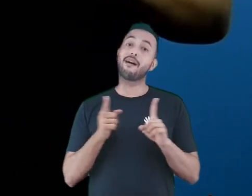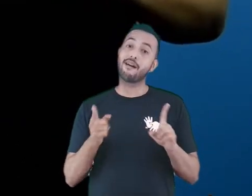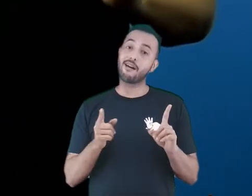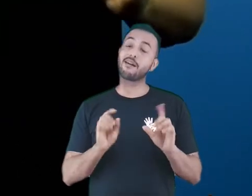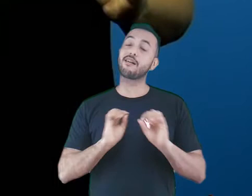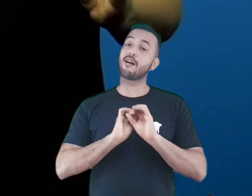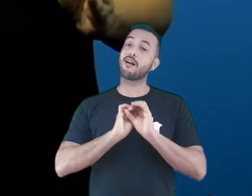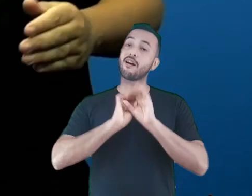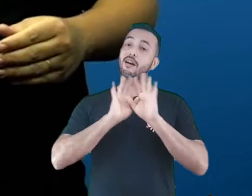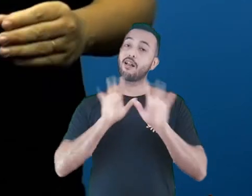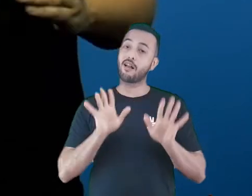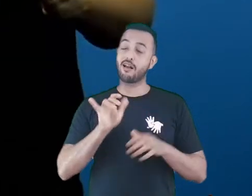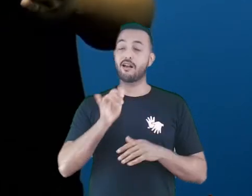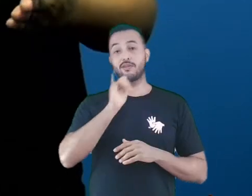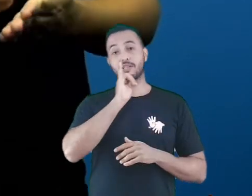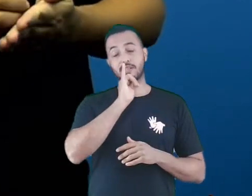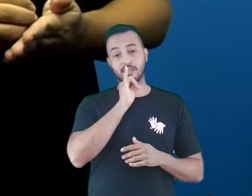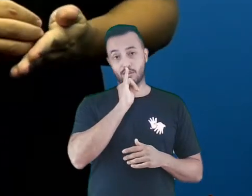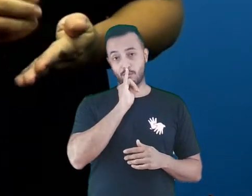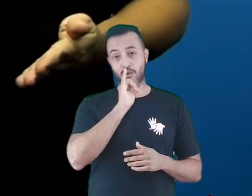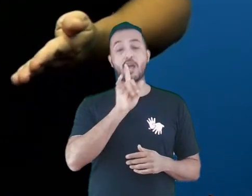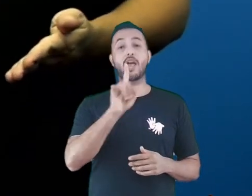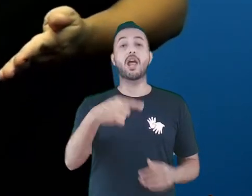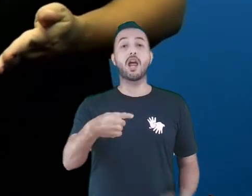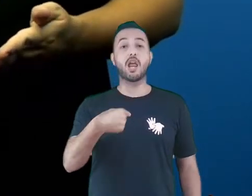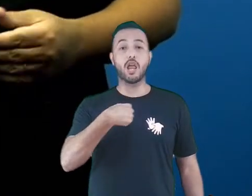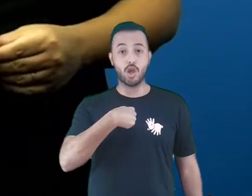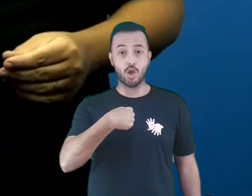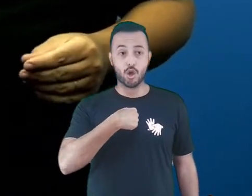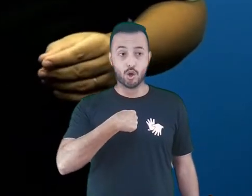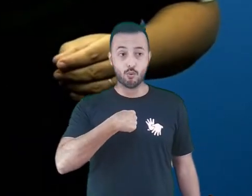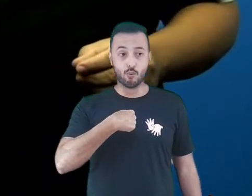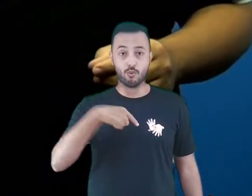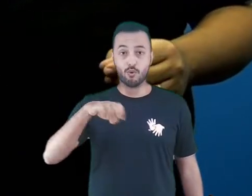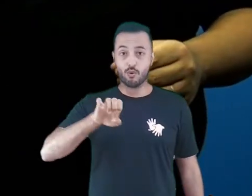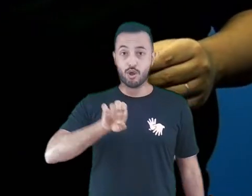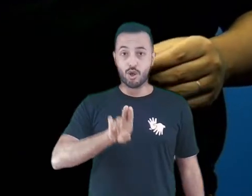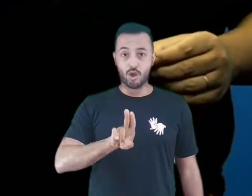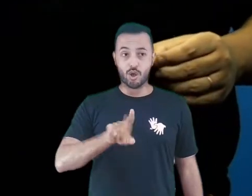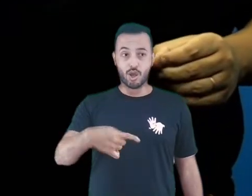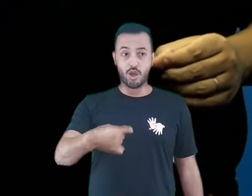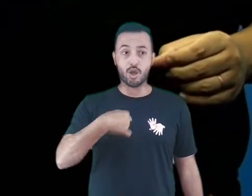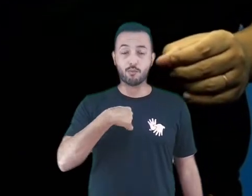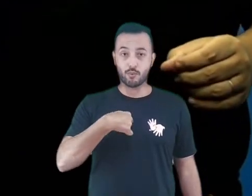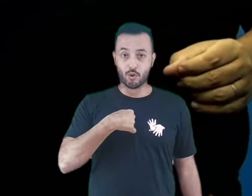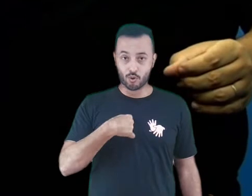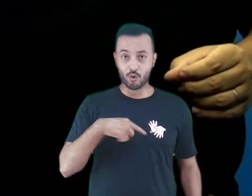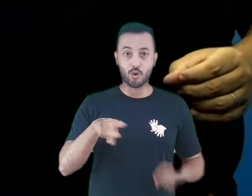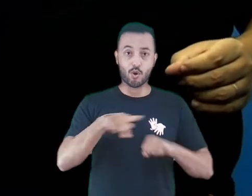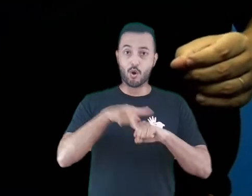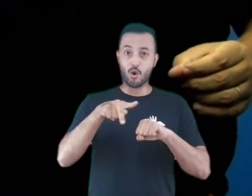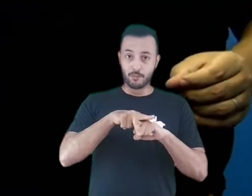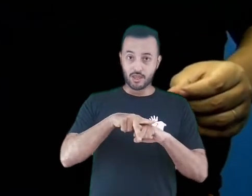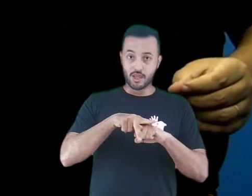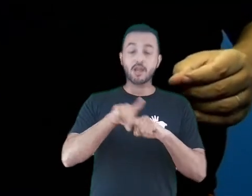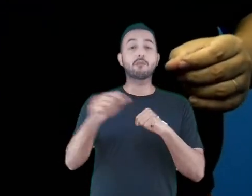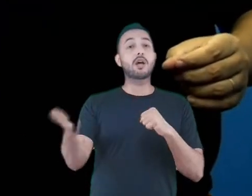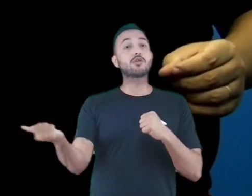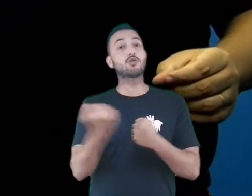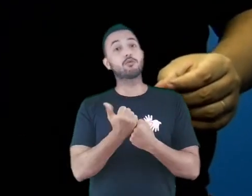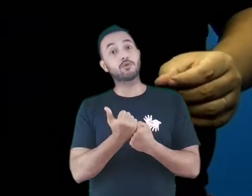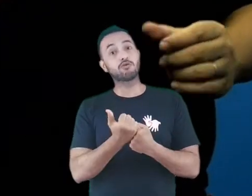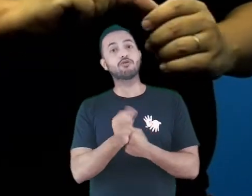claro nesse exemplo que o eu, pronome, foi utilizado para substituir